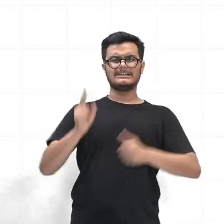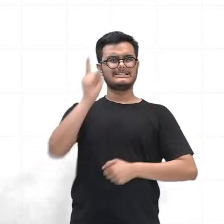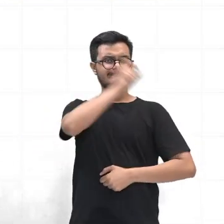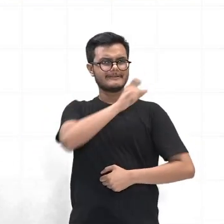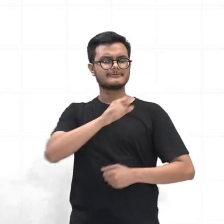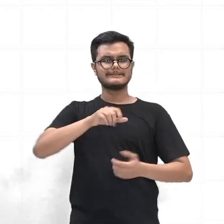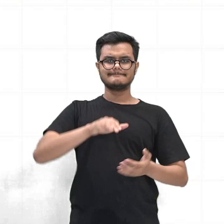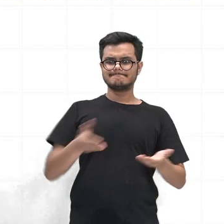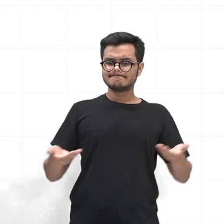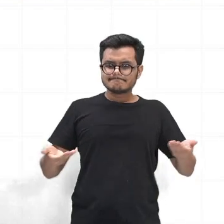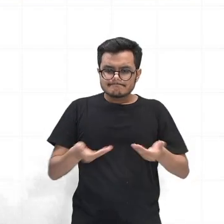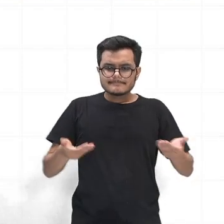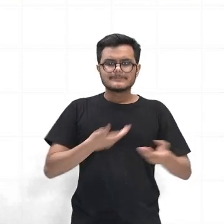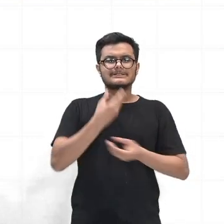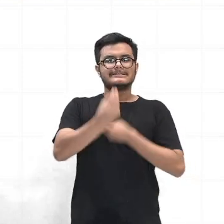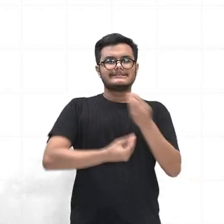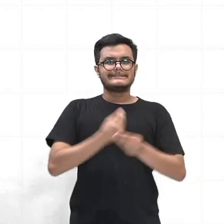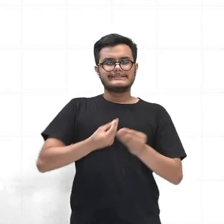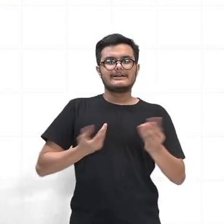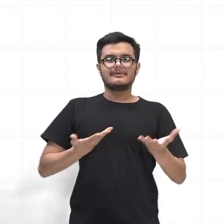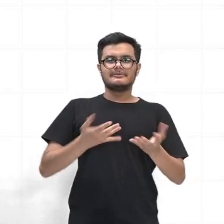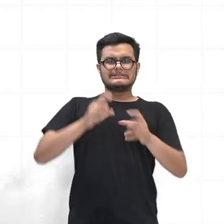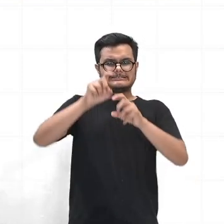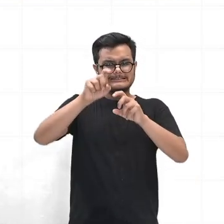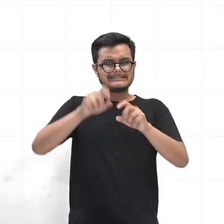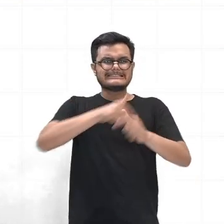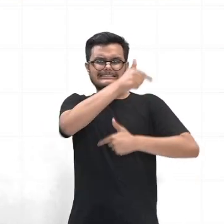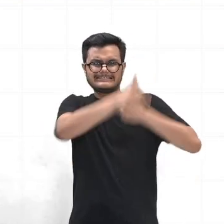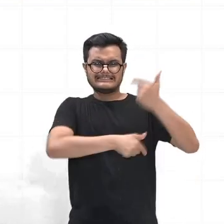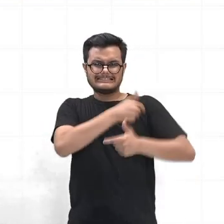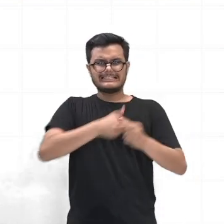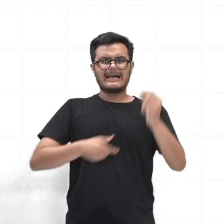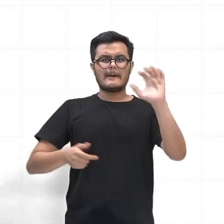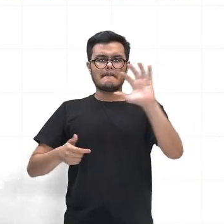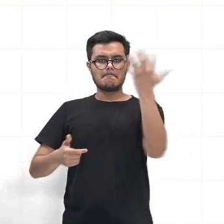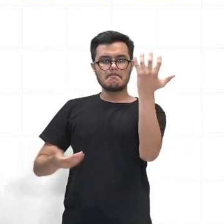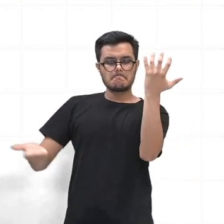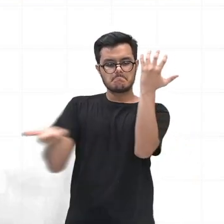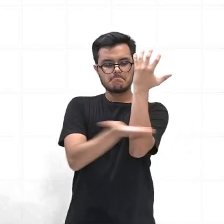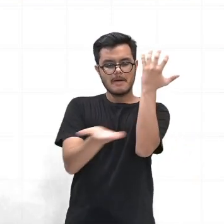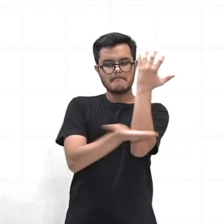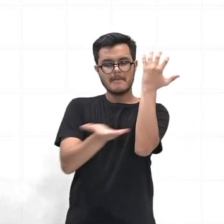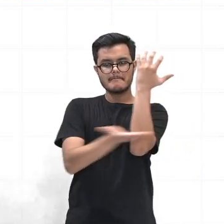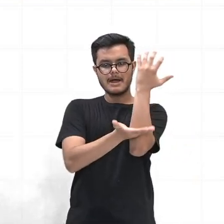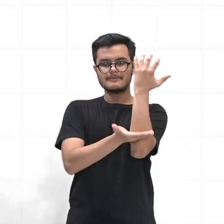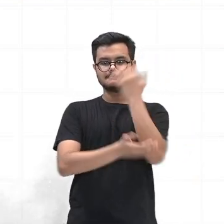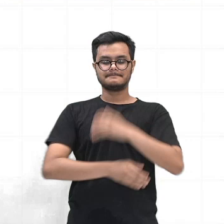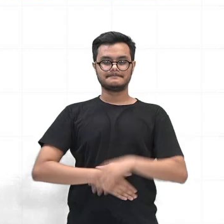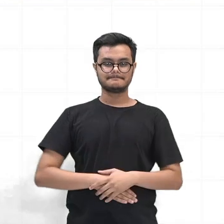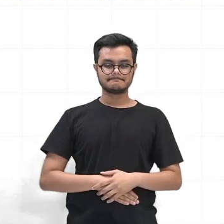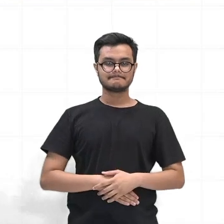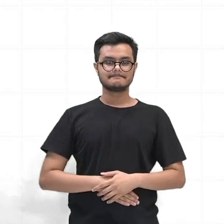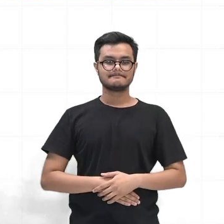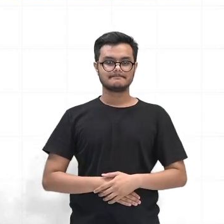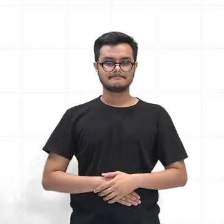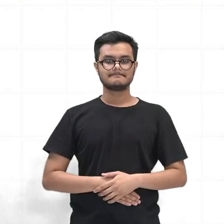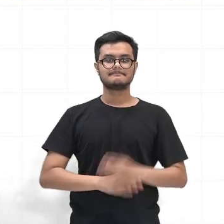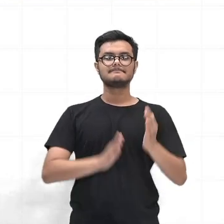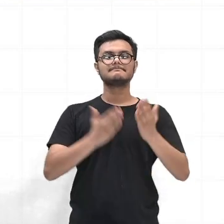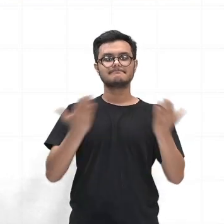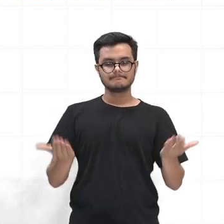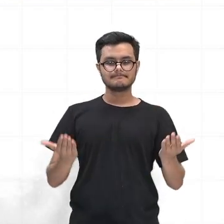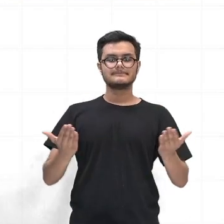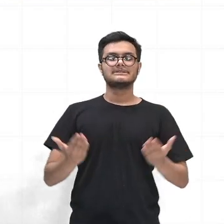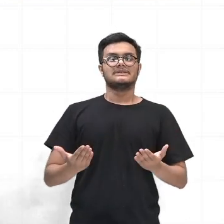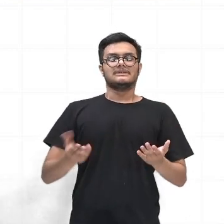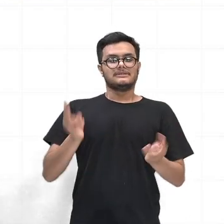com a exploração de recursos naturais e o desmatamento, tá? Outro grupo indígena que vem aí desde